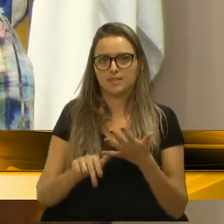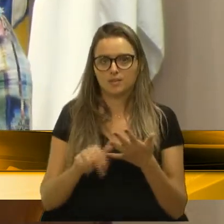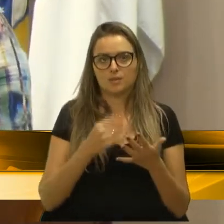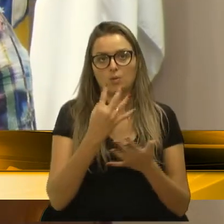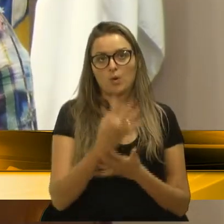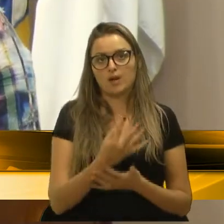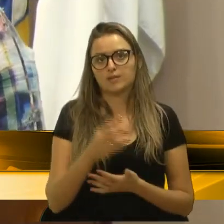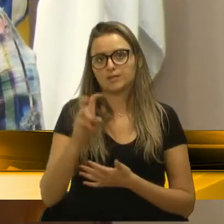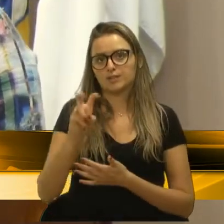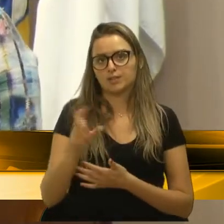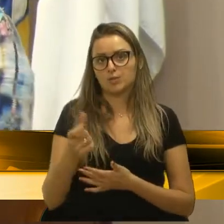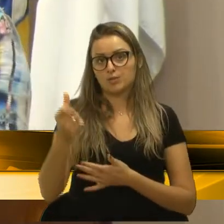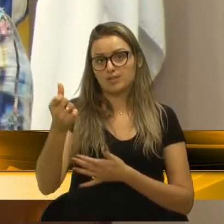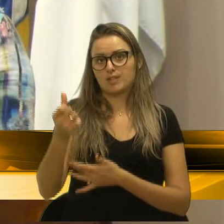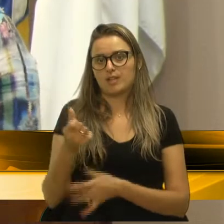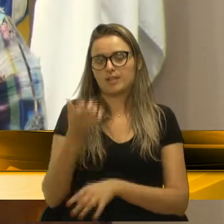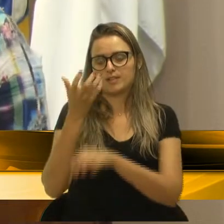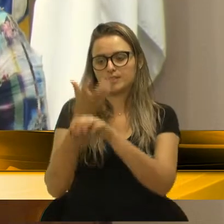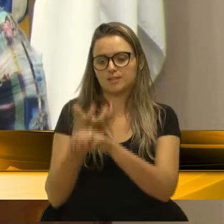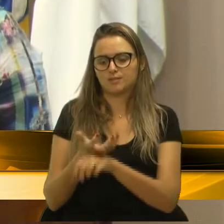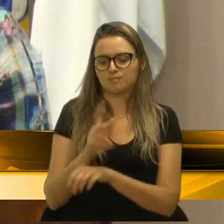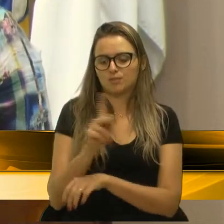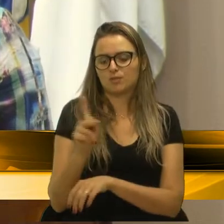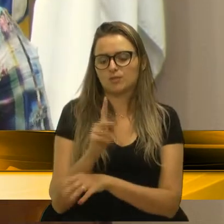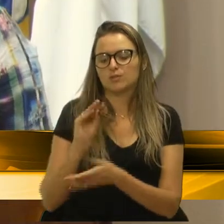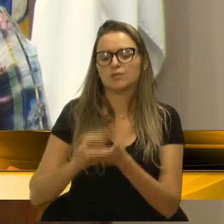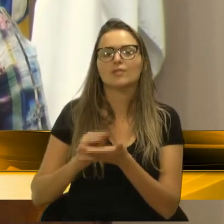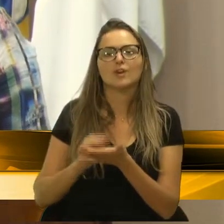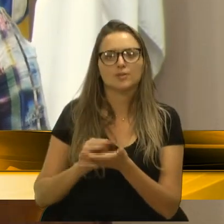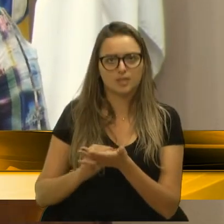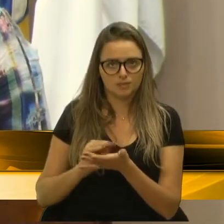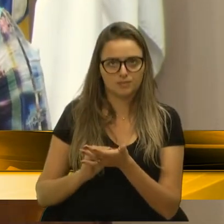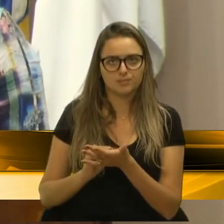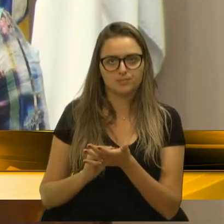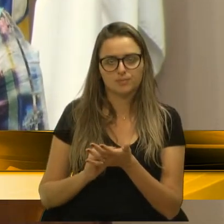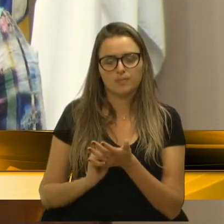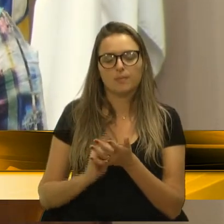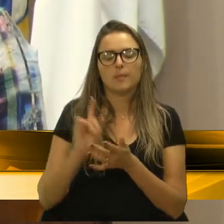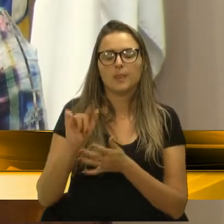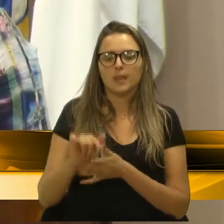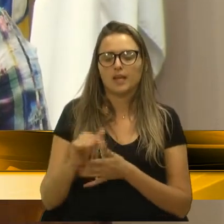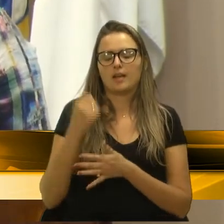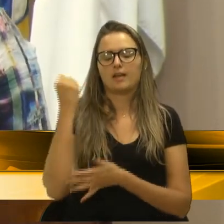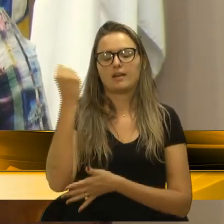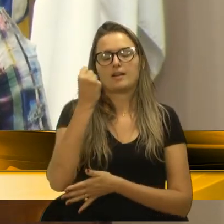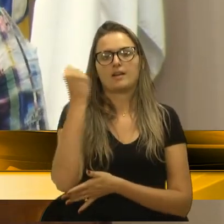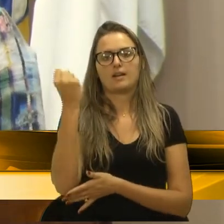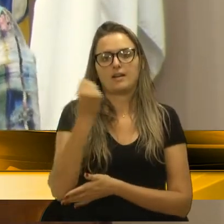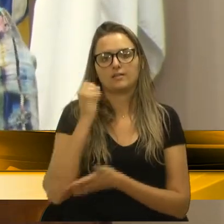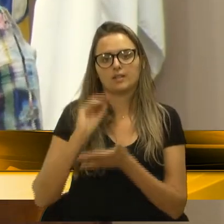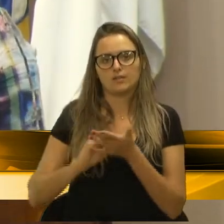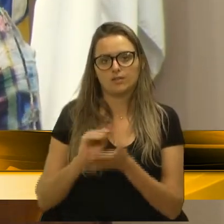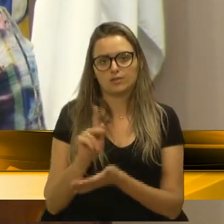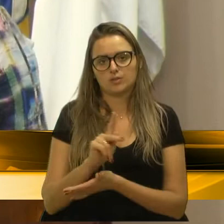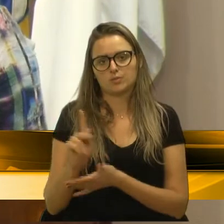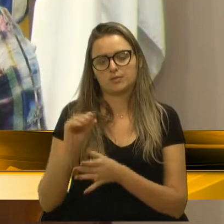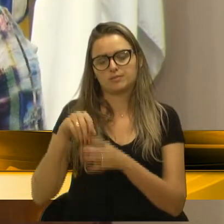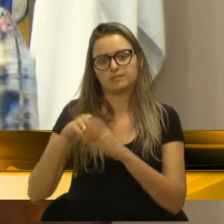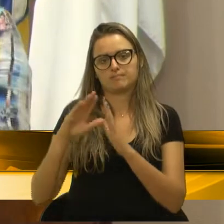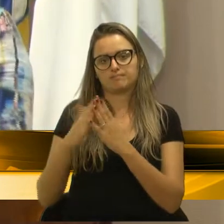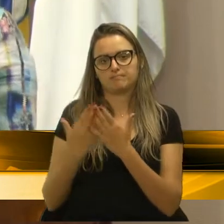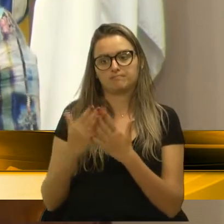4, 5, 6 professores faltando em escola. E isso é muito grave. É muito grave quando não